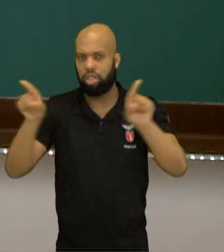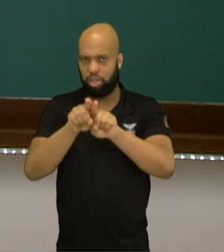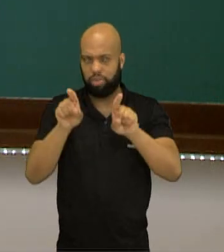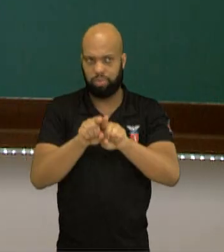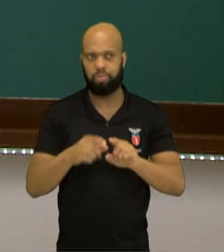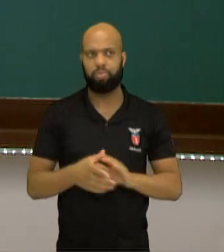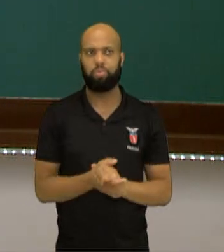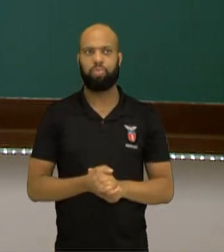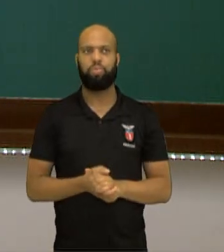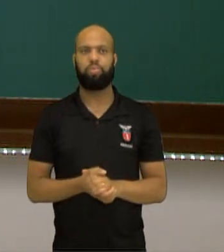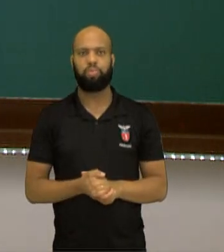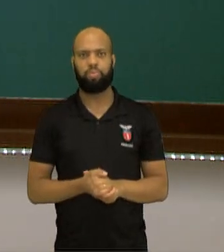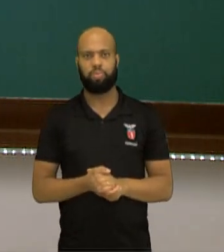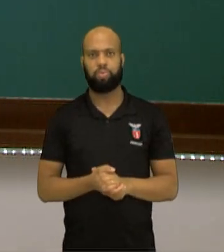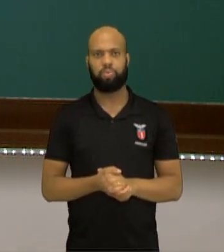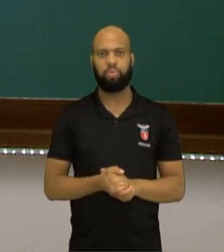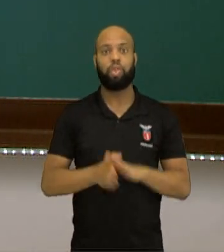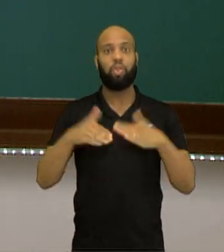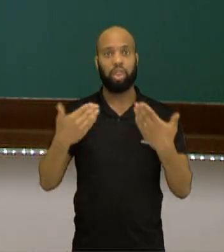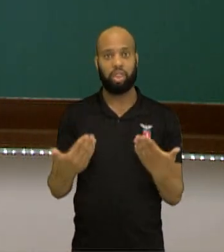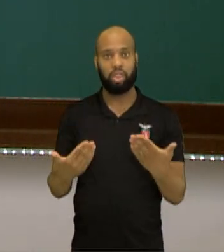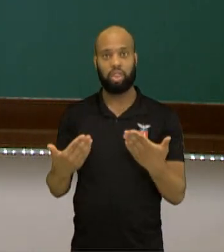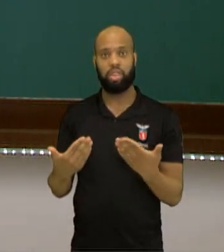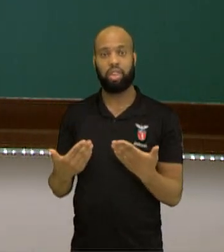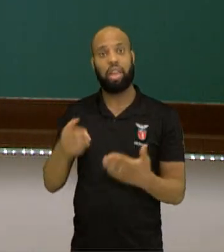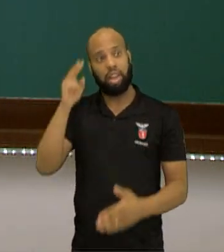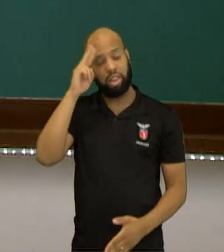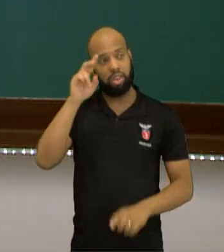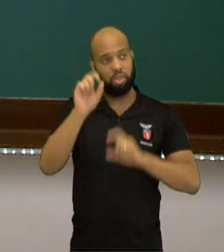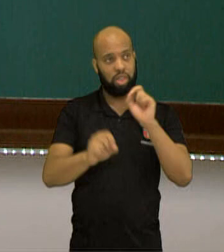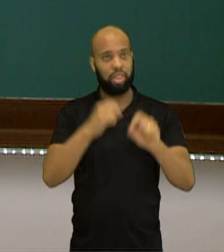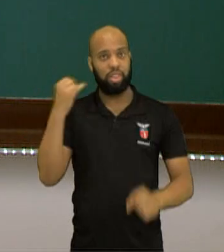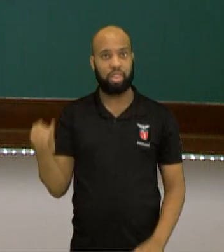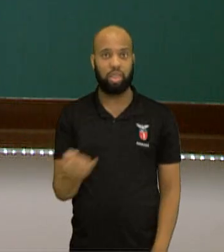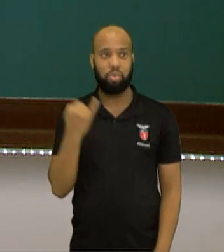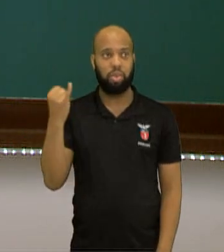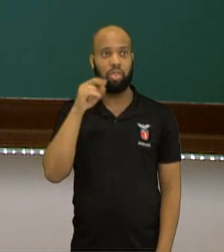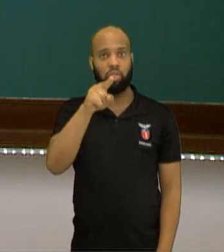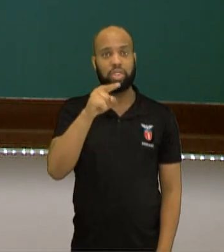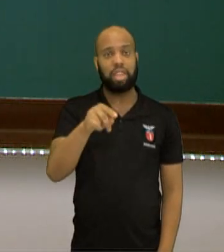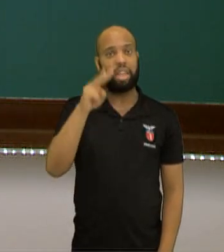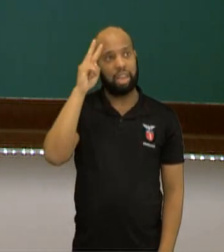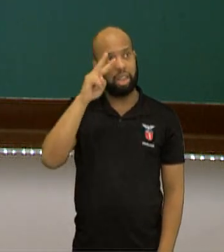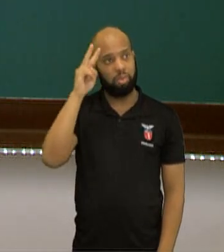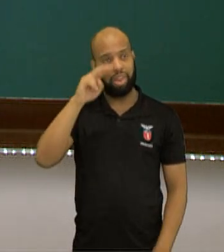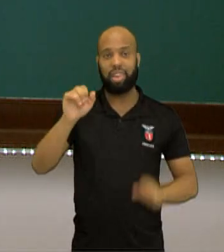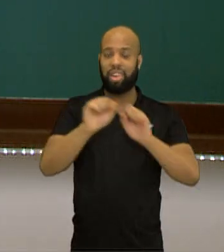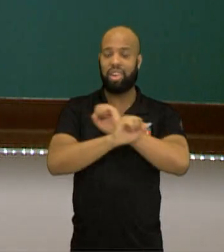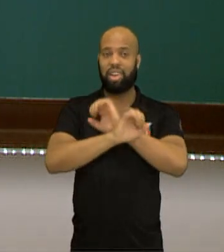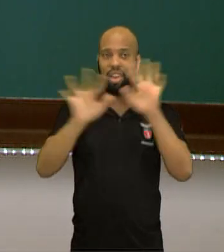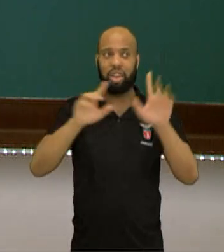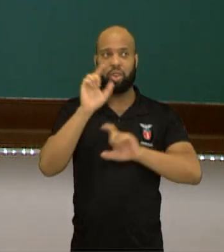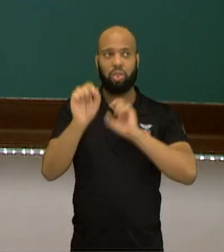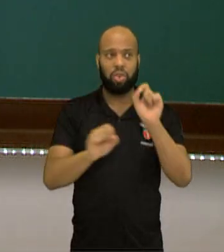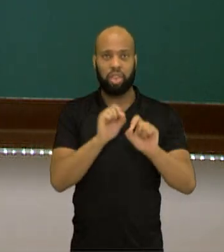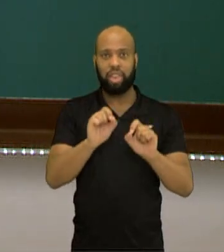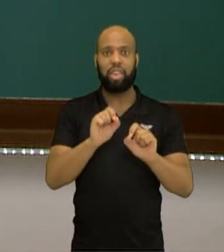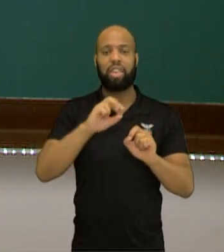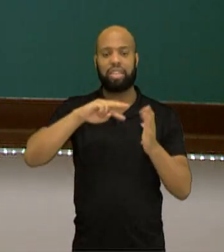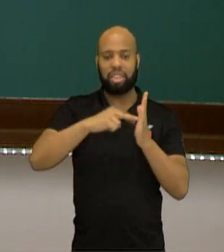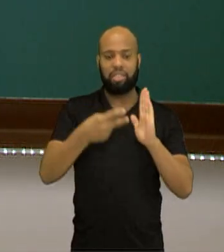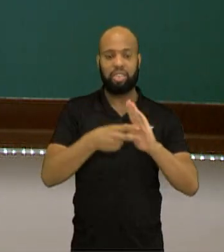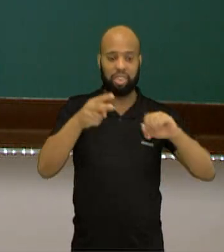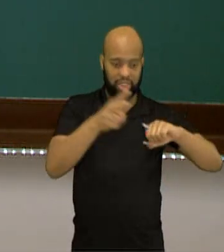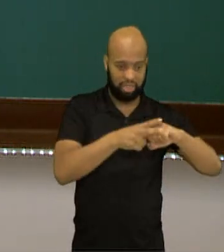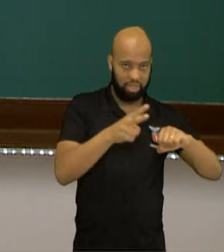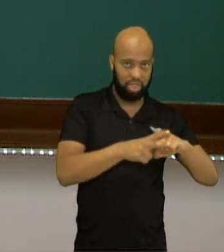ok? Então, gente, lembrando a vocês, é muito importante vocês saberem ter bem claro na mente de vocês o que é